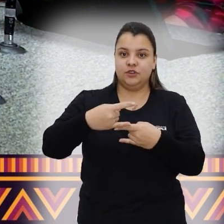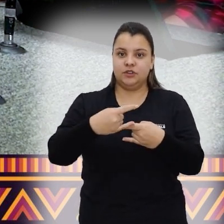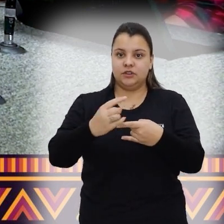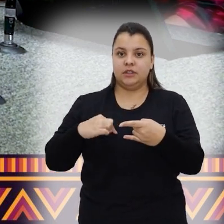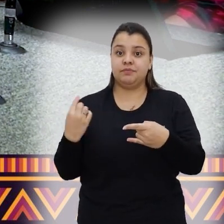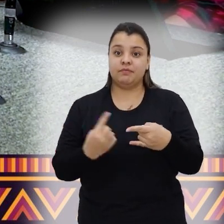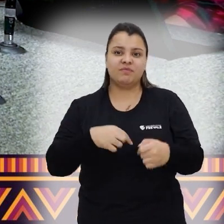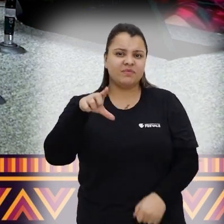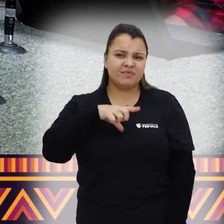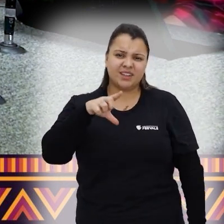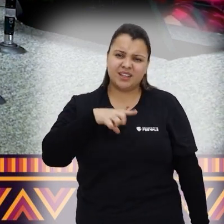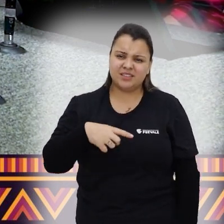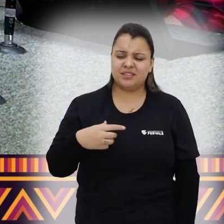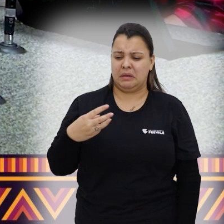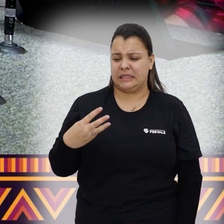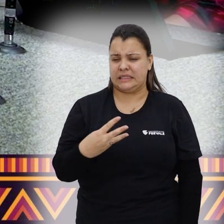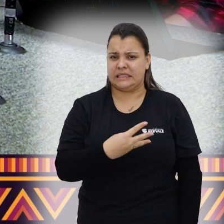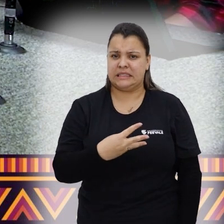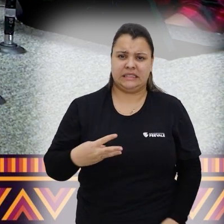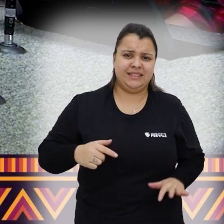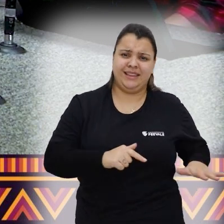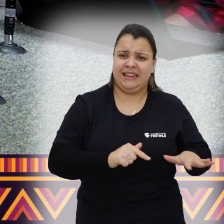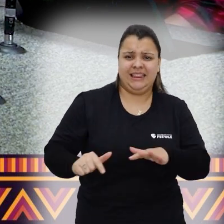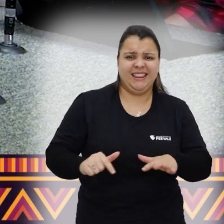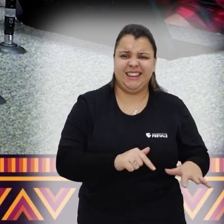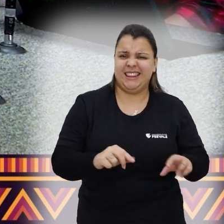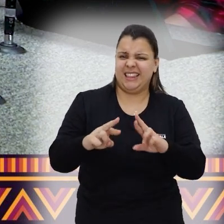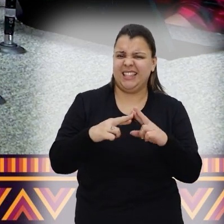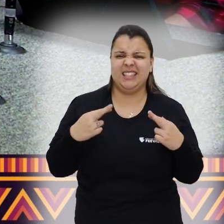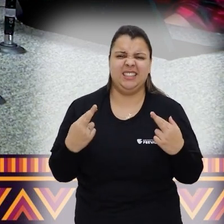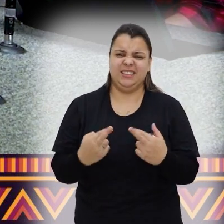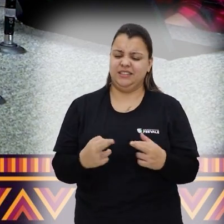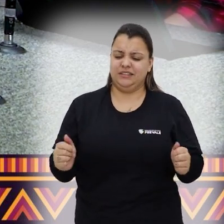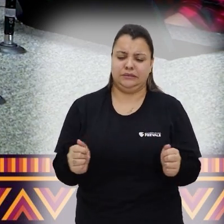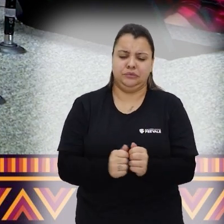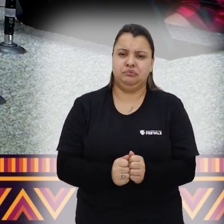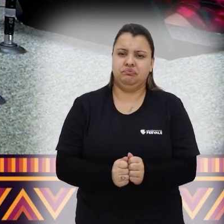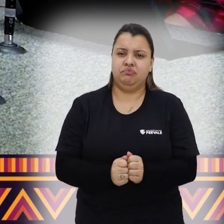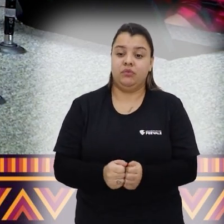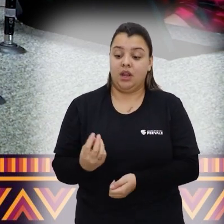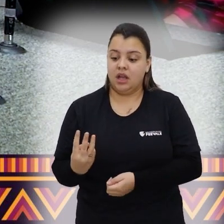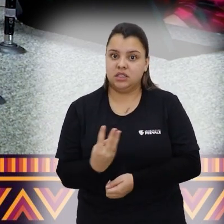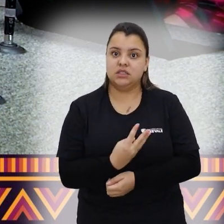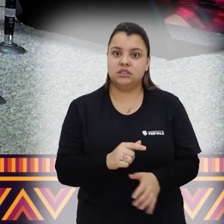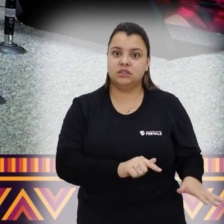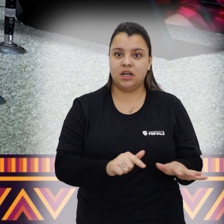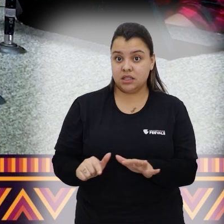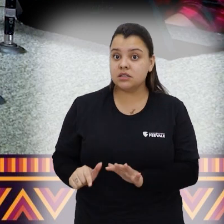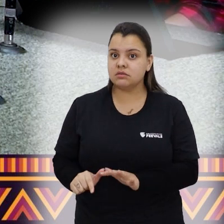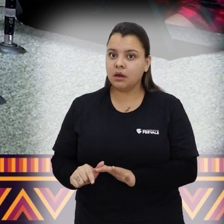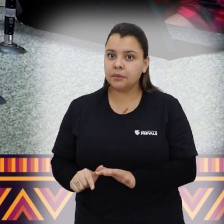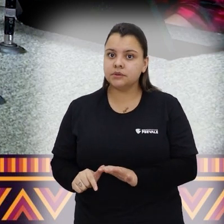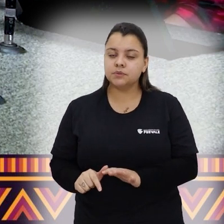gente teve umas 3 semanas de reunião com o Benhur. Nossa, e essas 3 semanas é que eu queria falar. Isso é que foi